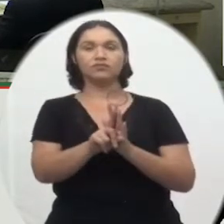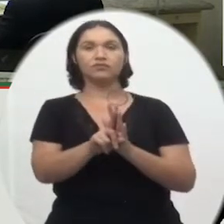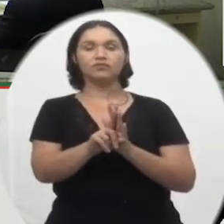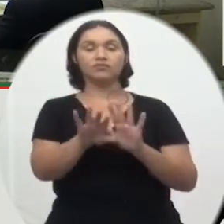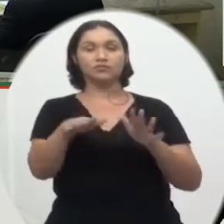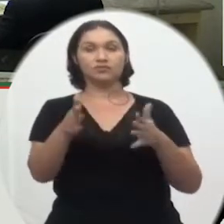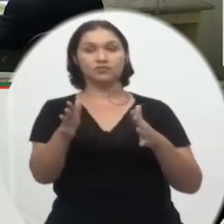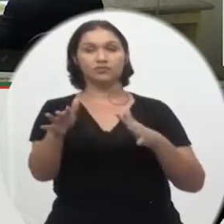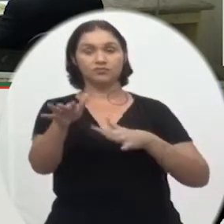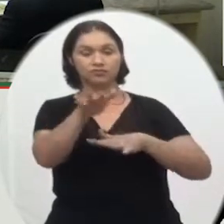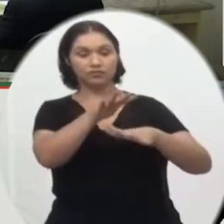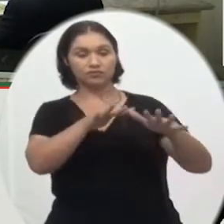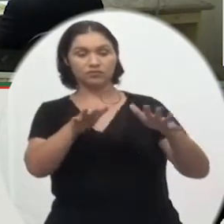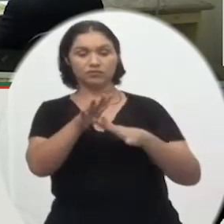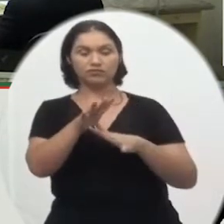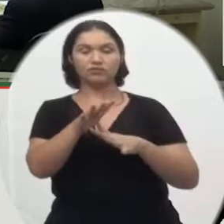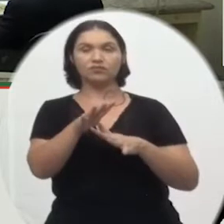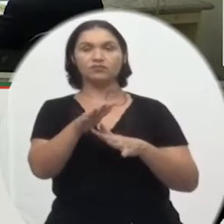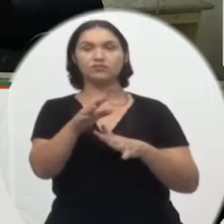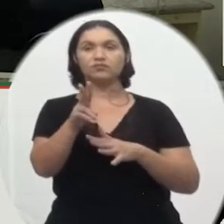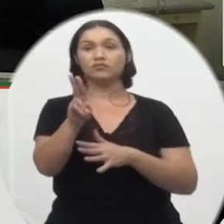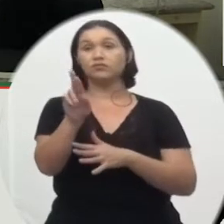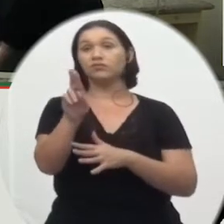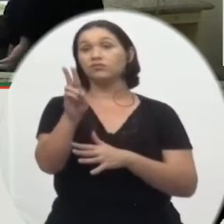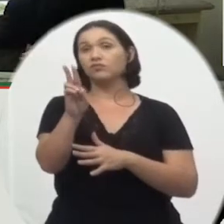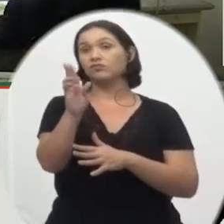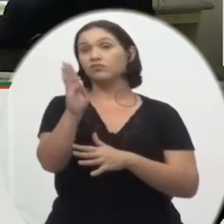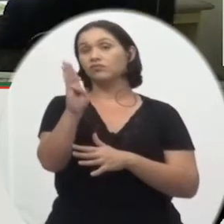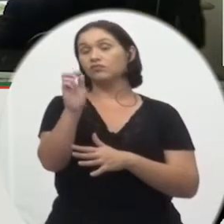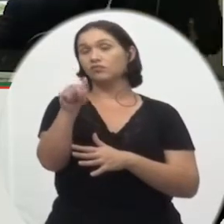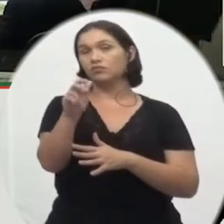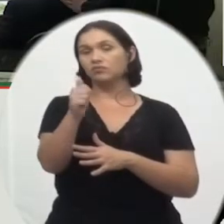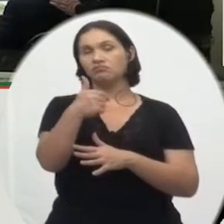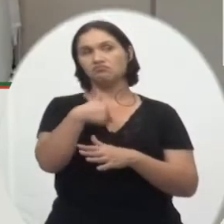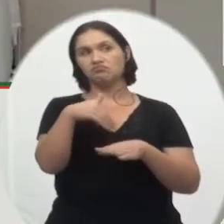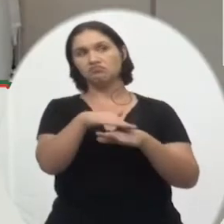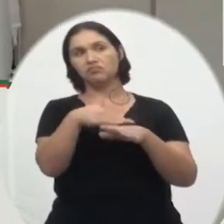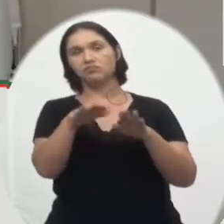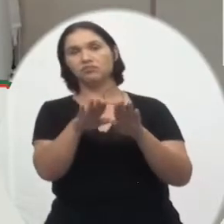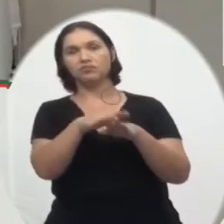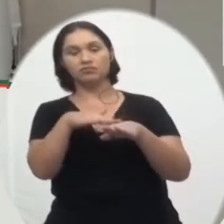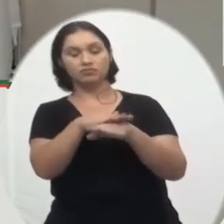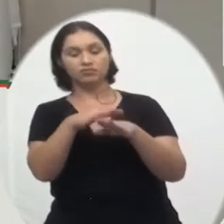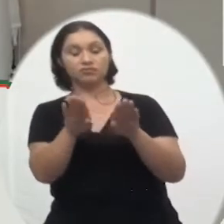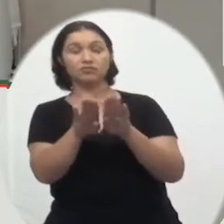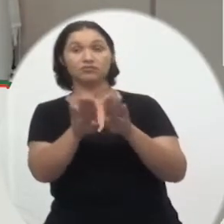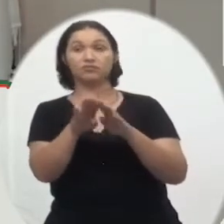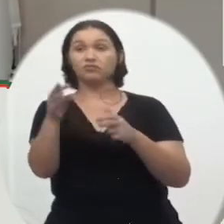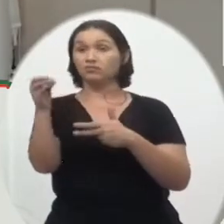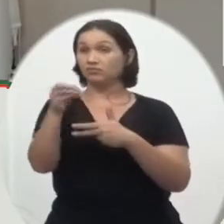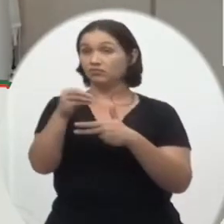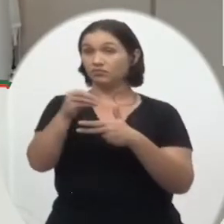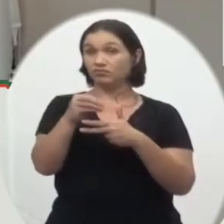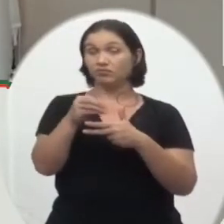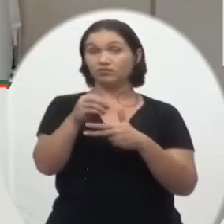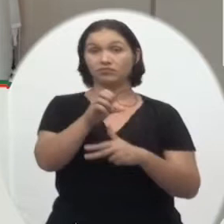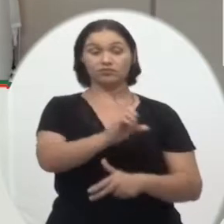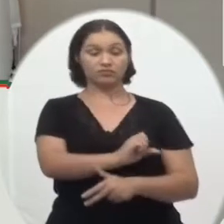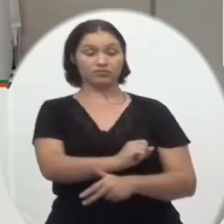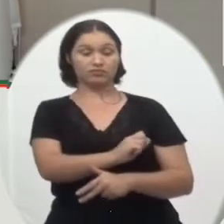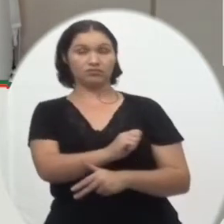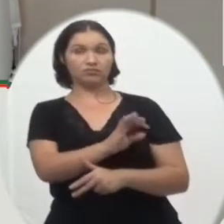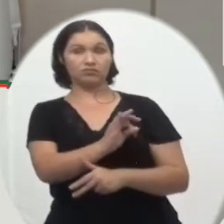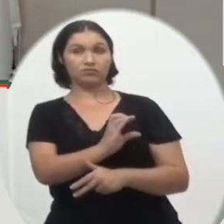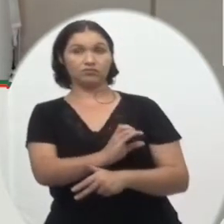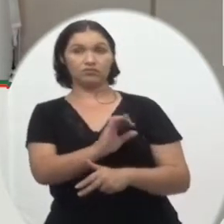esse requerimento. Com certeza, já também conversei com algumas pessoas da Universidade da Unesc e também da SATIC. Para eles o